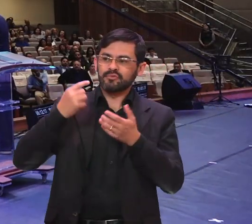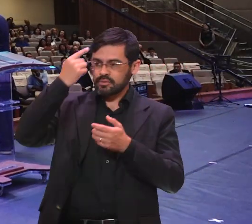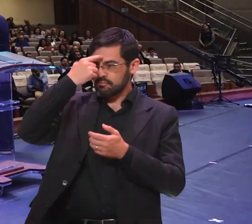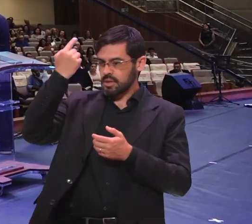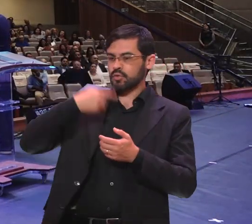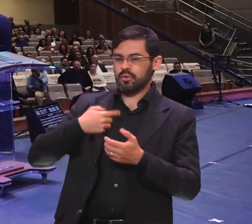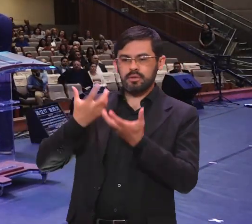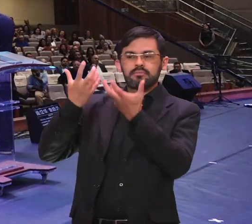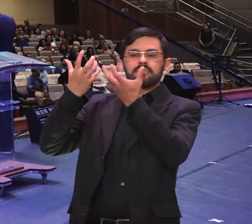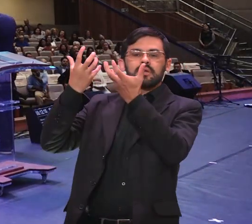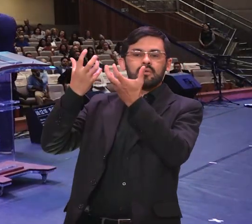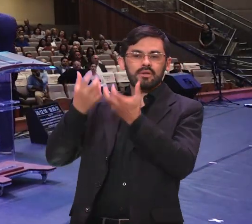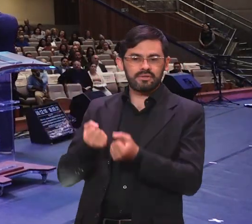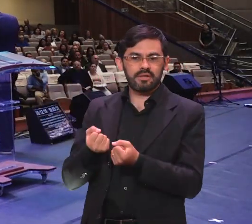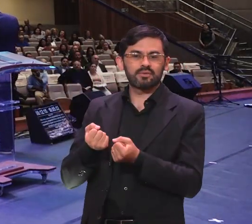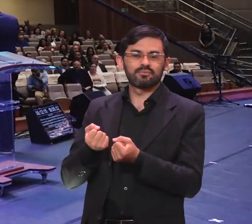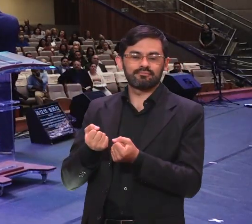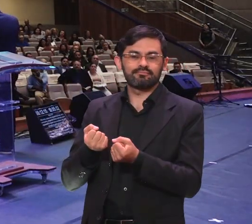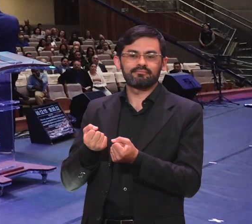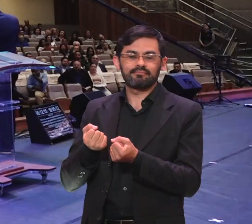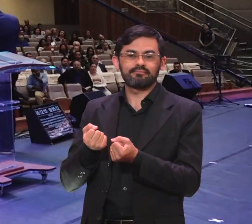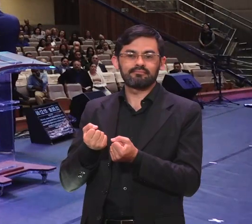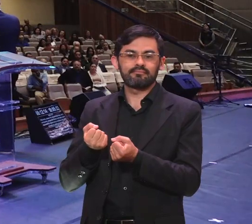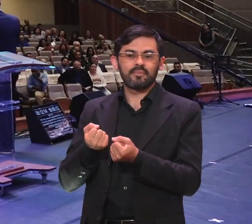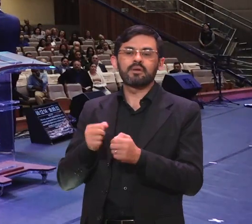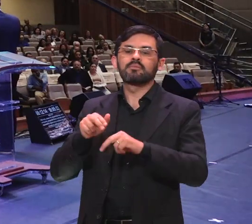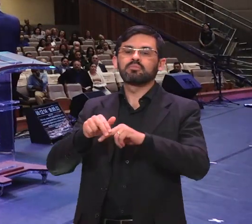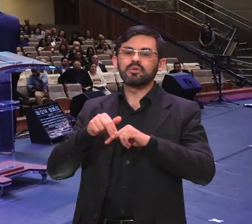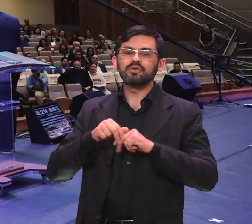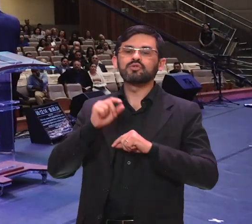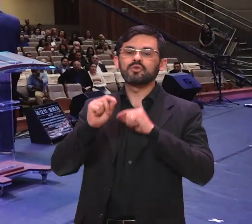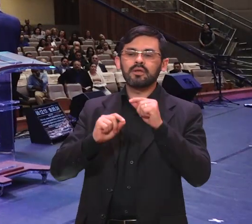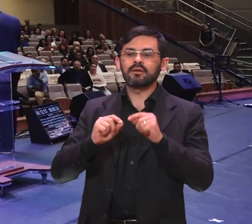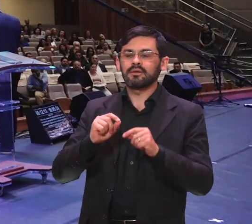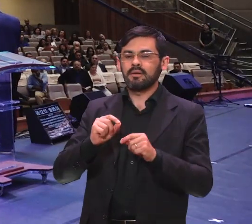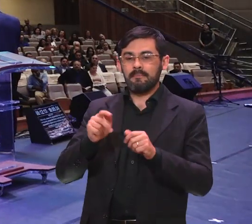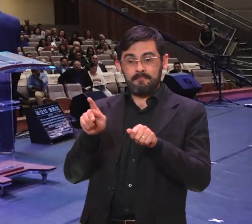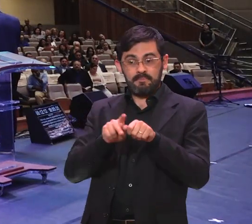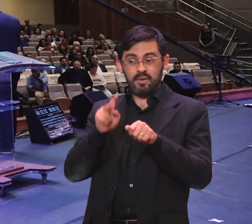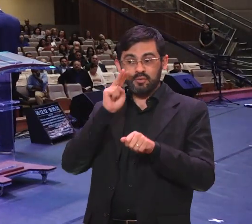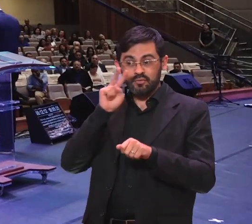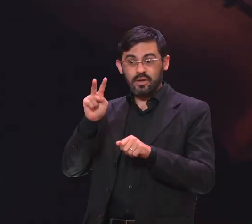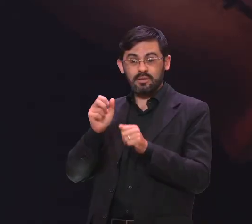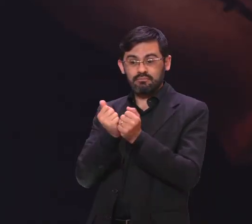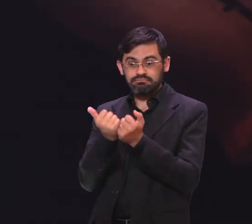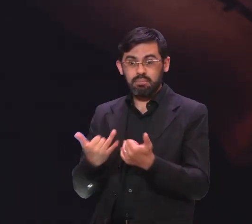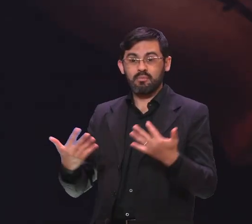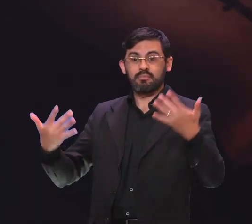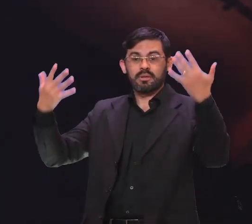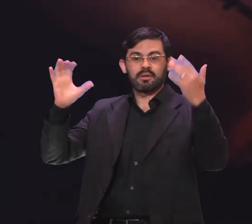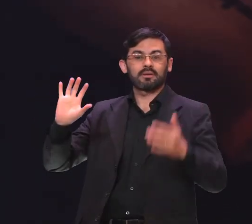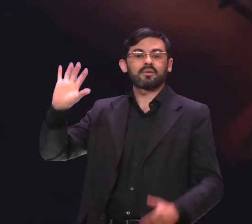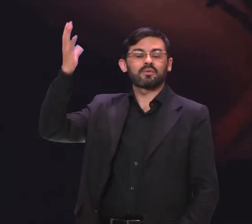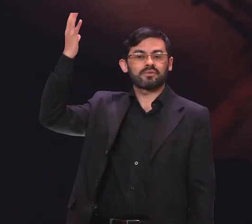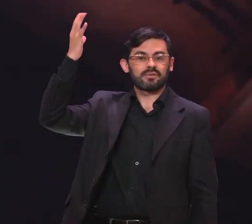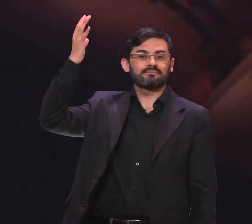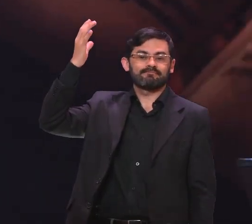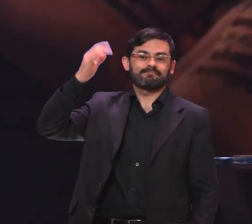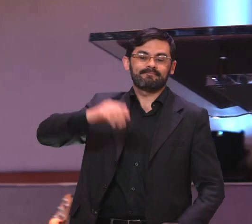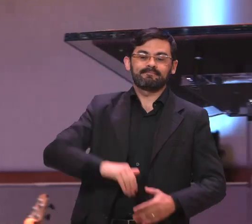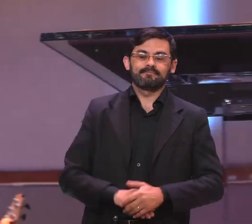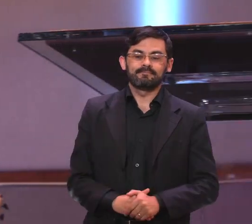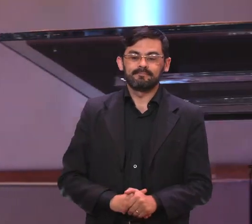lançarei as redes. E é por isso que ele vê o milagre acontecendo. Eu lembro